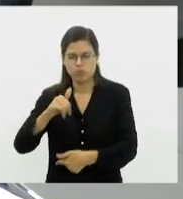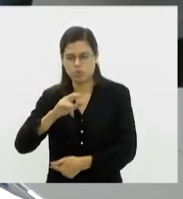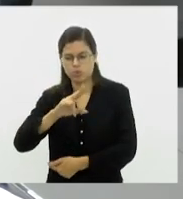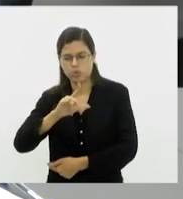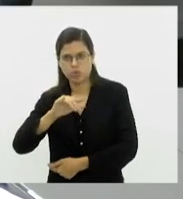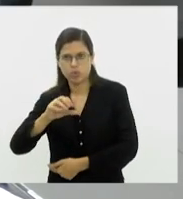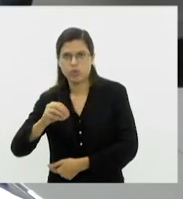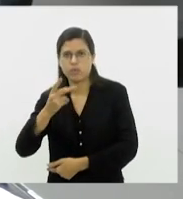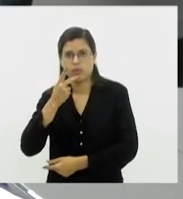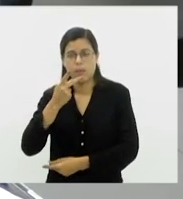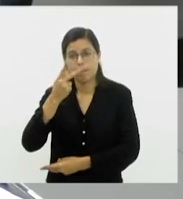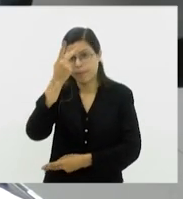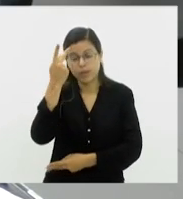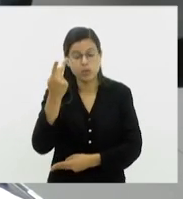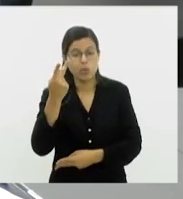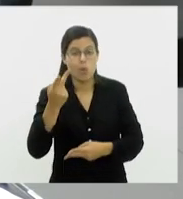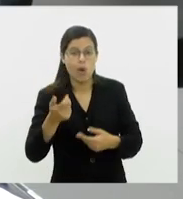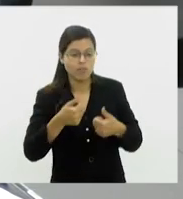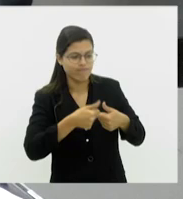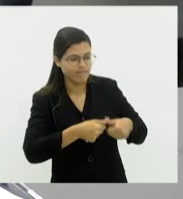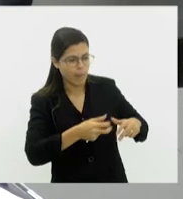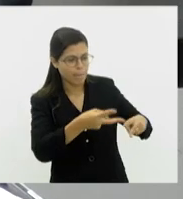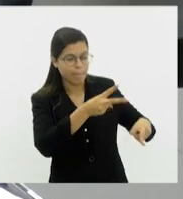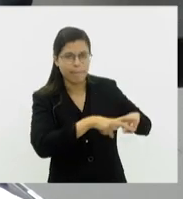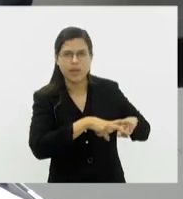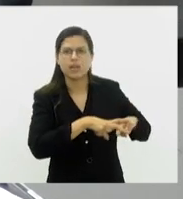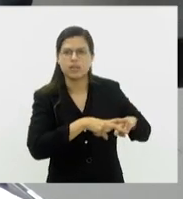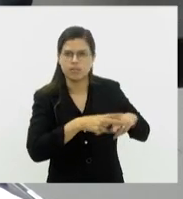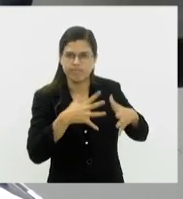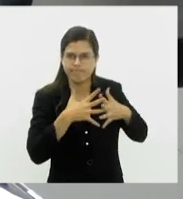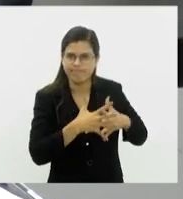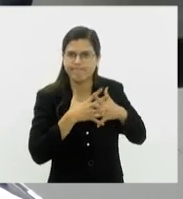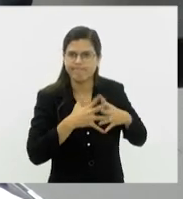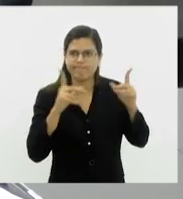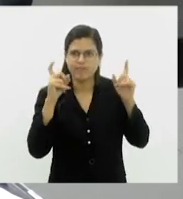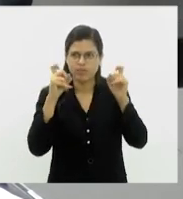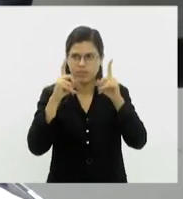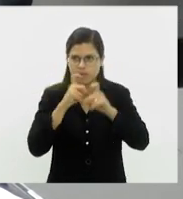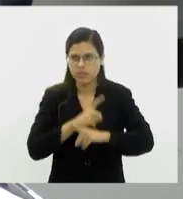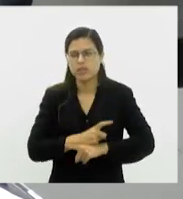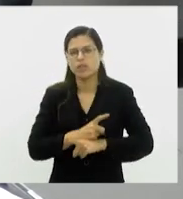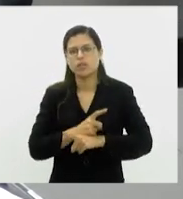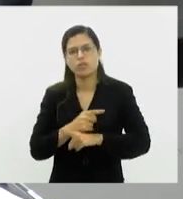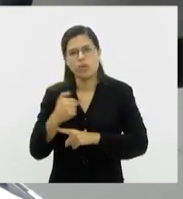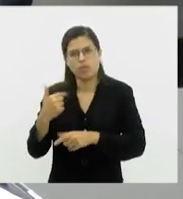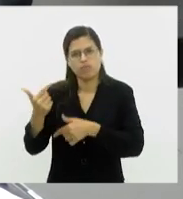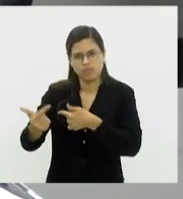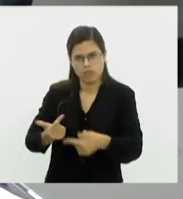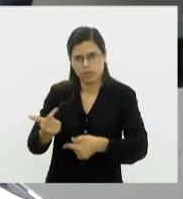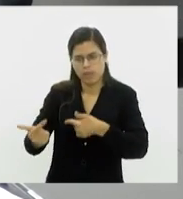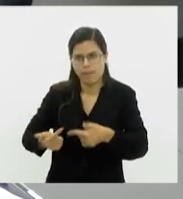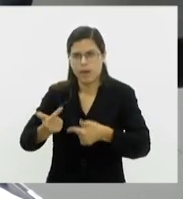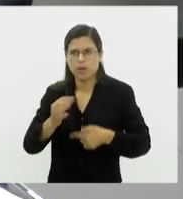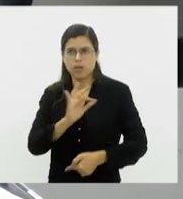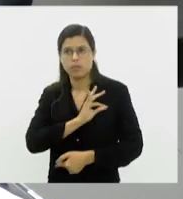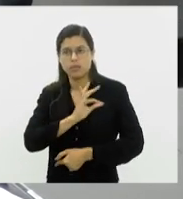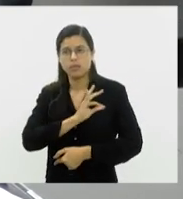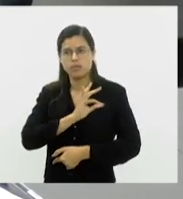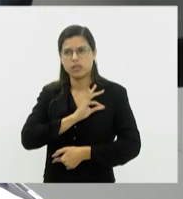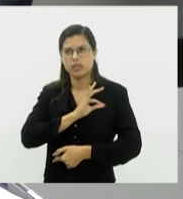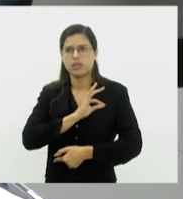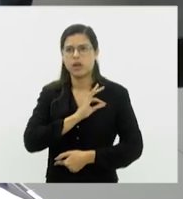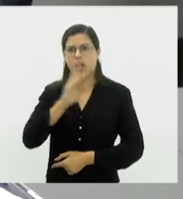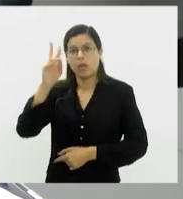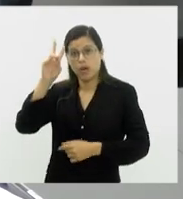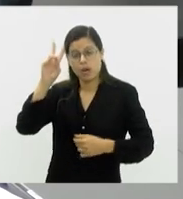pessoa fica presa é muito complicado é muito difícil eu passei pela corporação Eu Me Lembro uma vez que injustamente